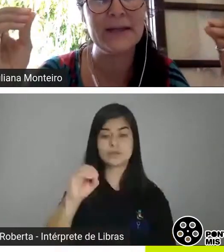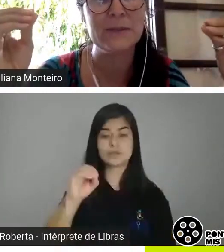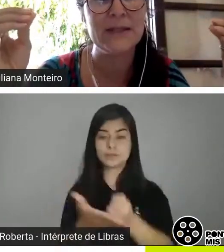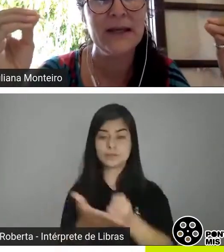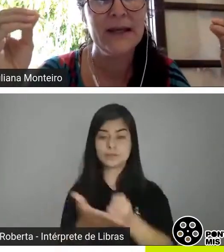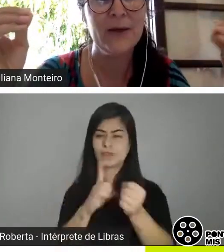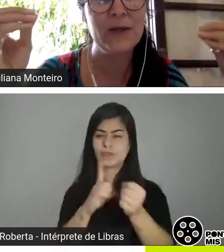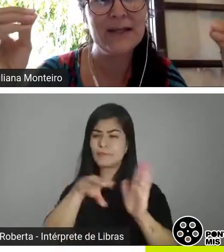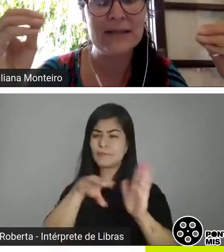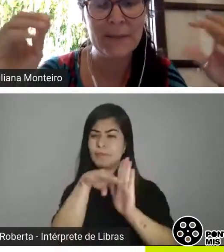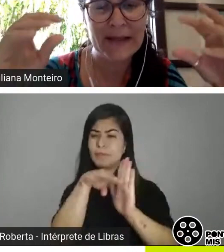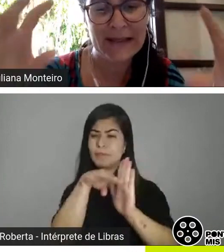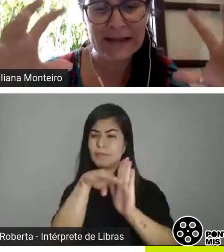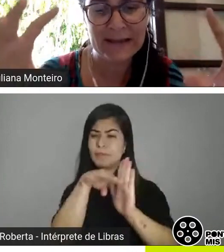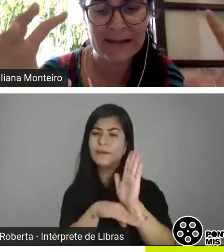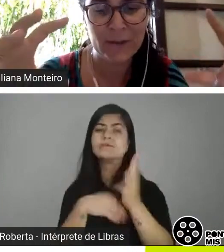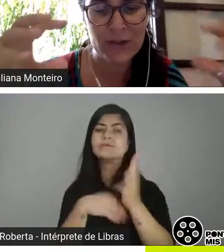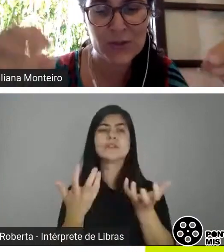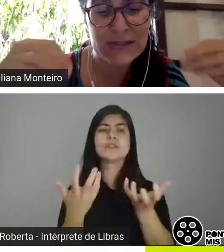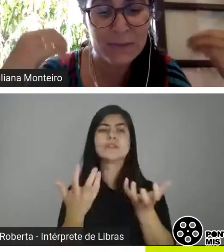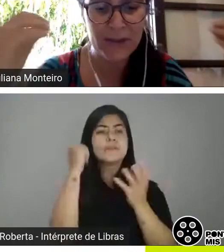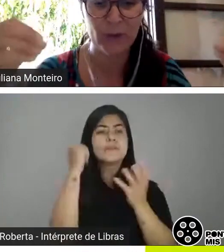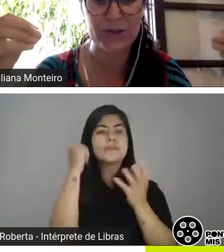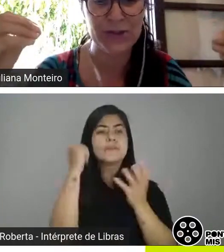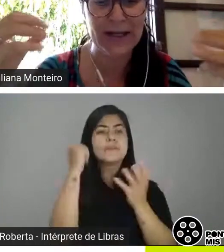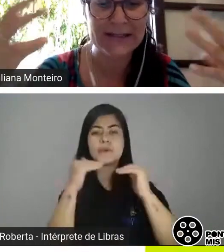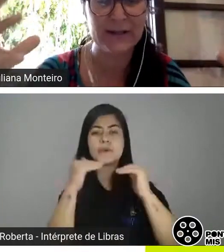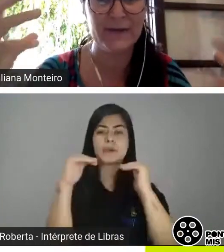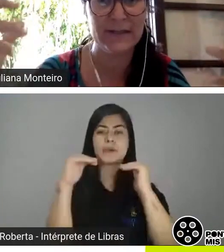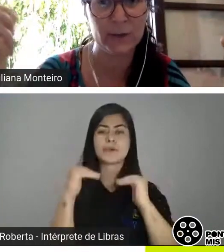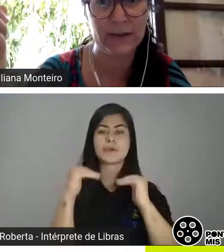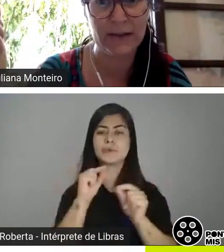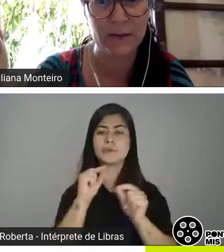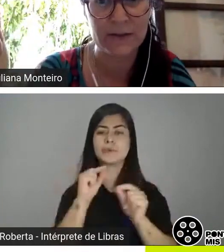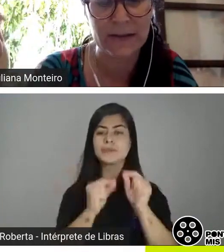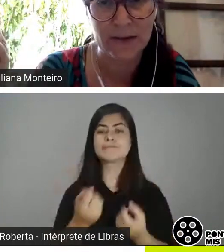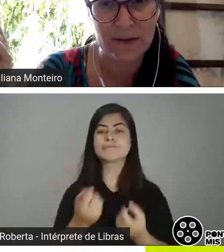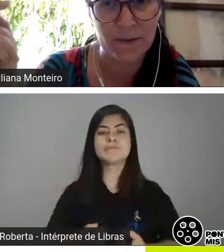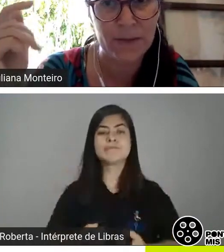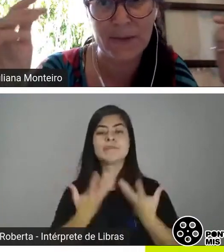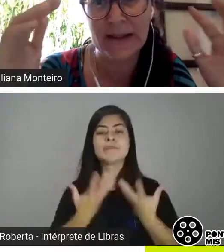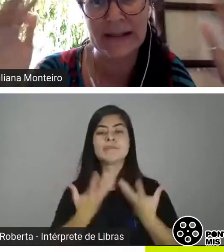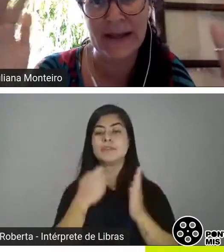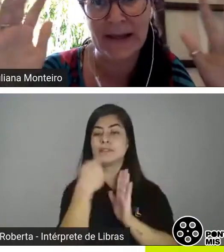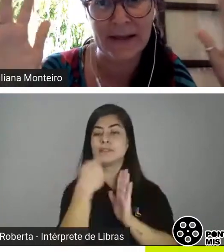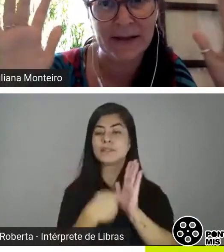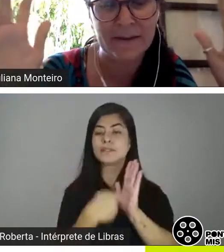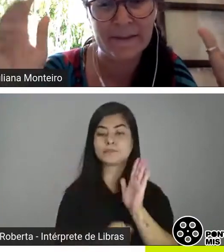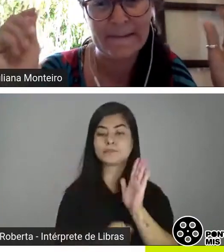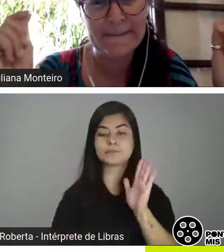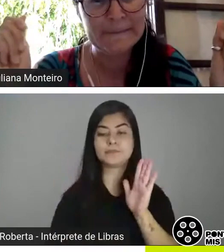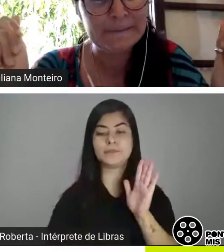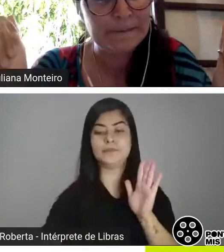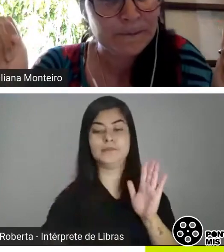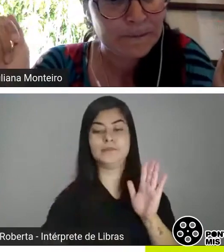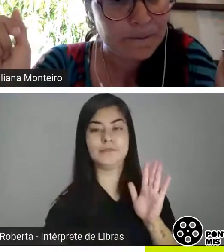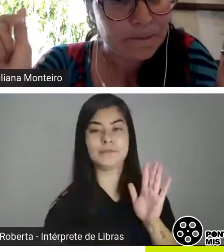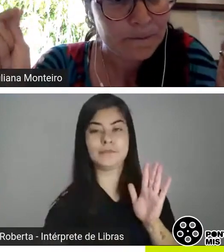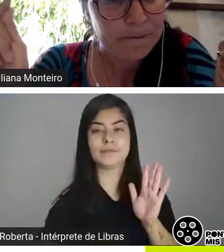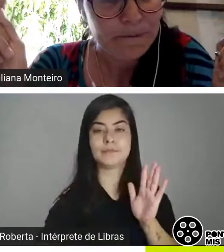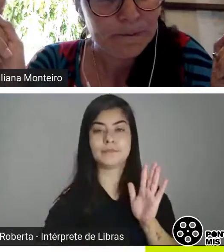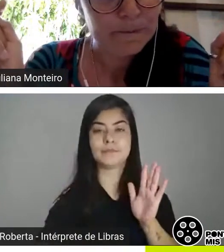essas camadas, mas eu queria saber, queria entender o que te inspirou a chegar a escrever esse roteiro, assim. O que foi a primeira ideia?